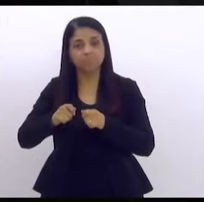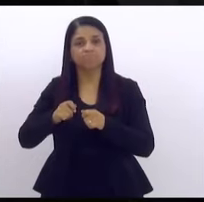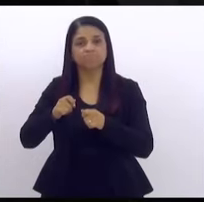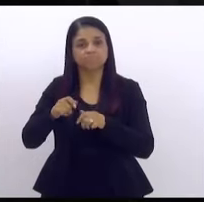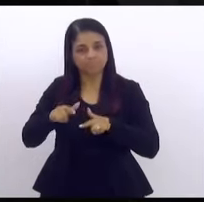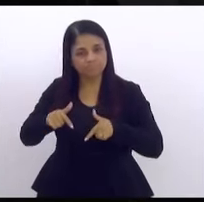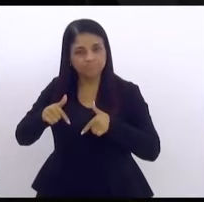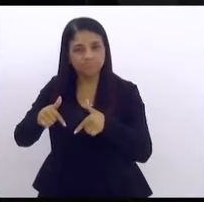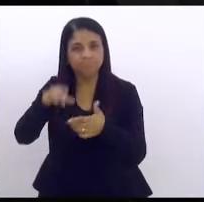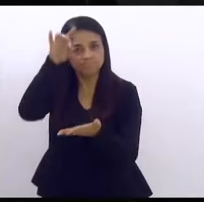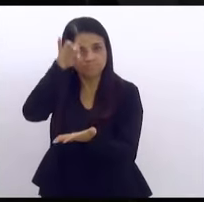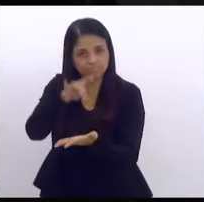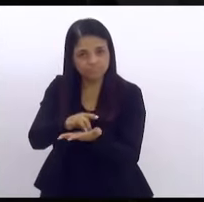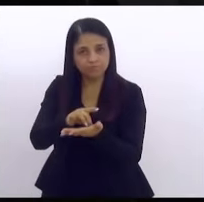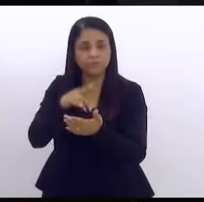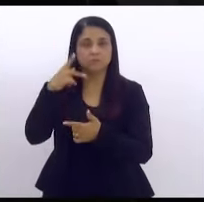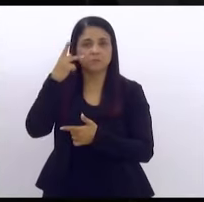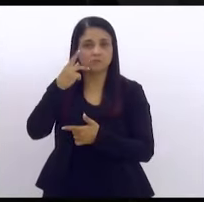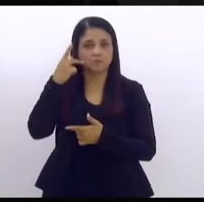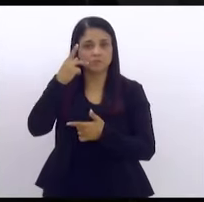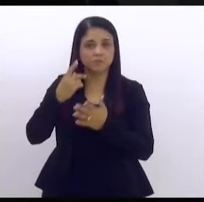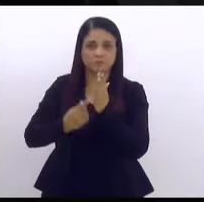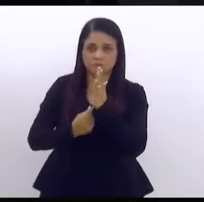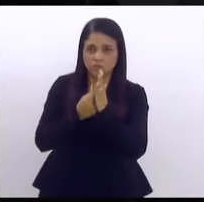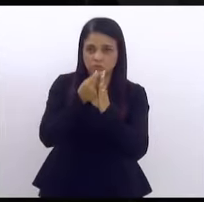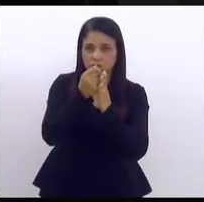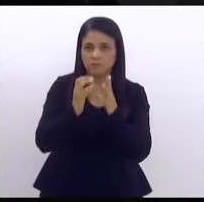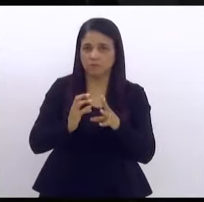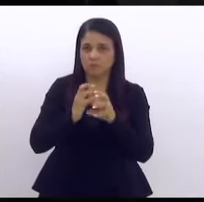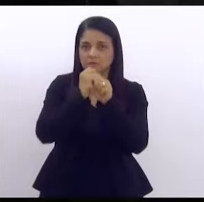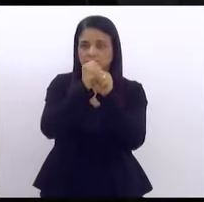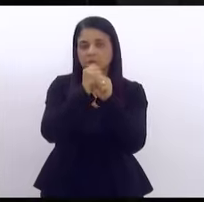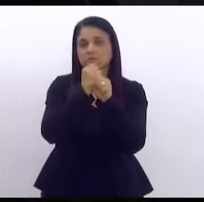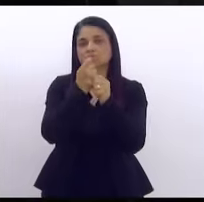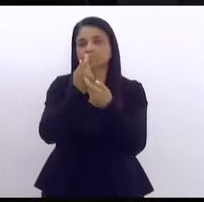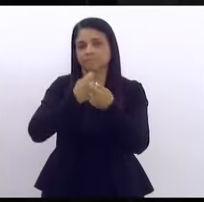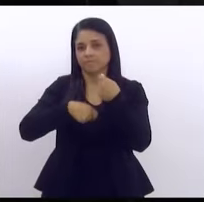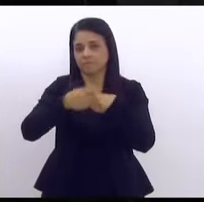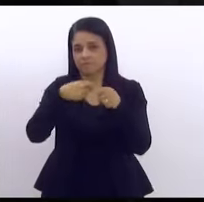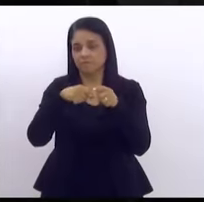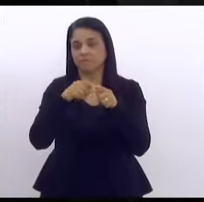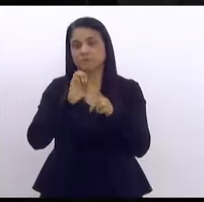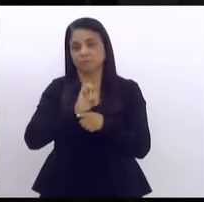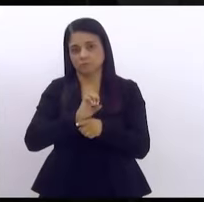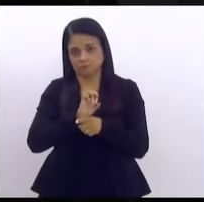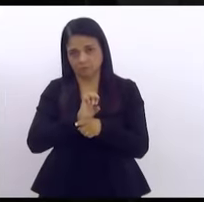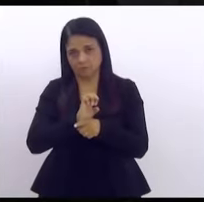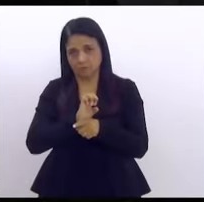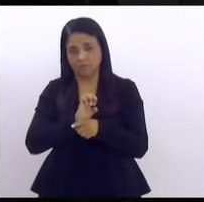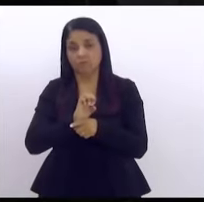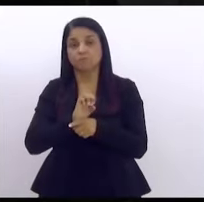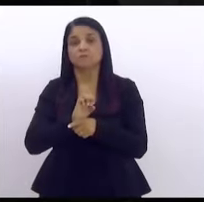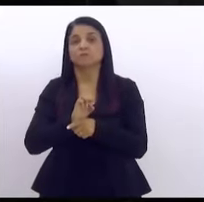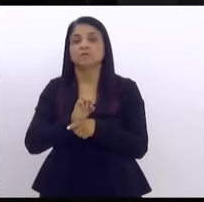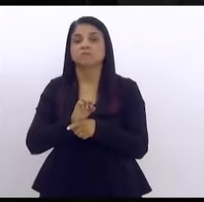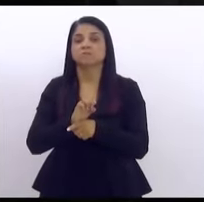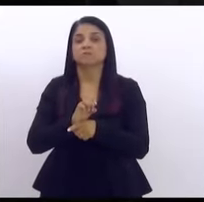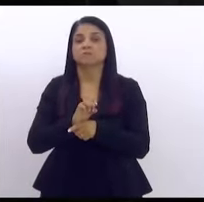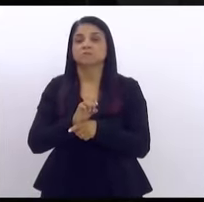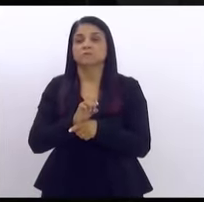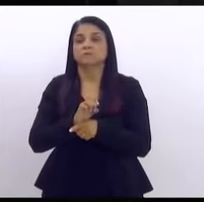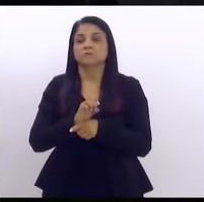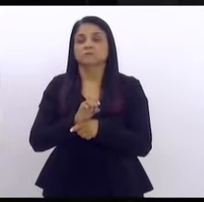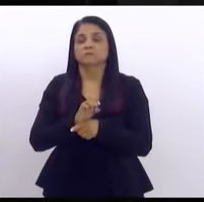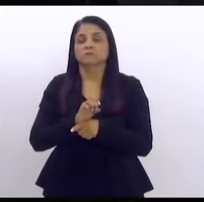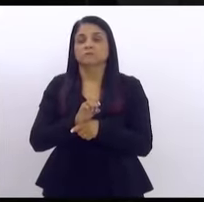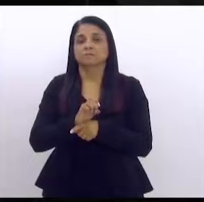concreta nas políticas orçamentárias e financeiras do estado. Então, algo que até então